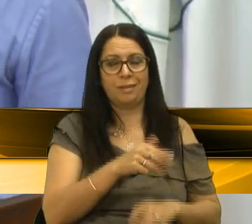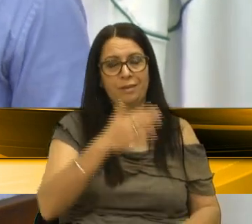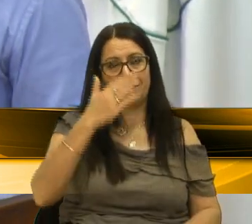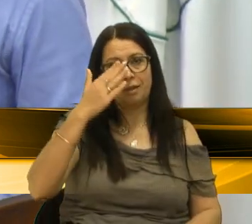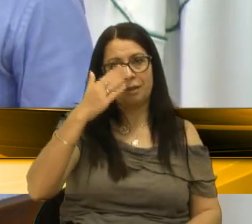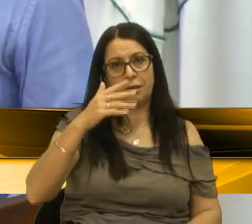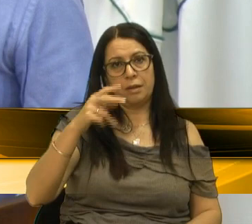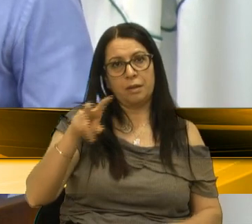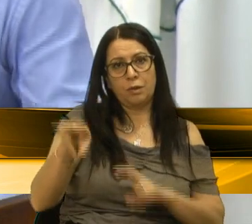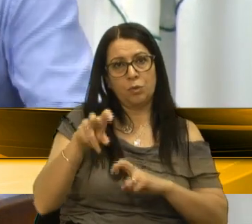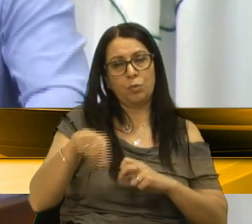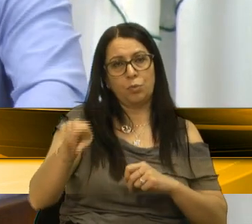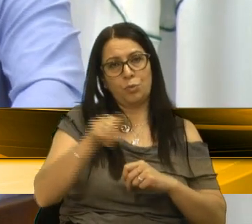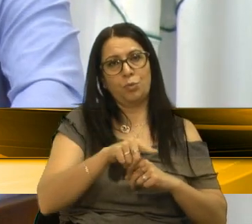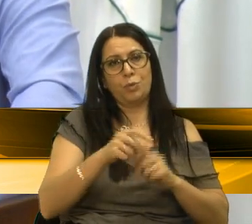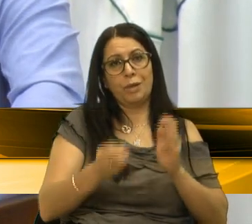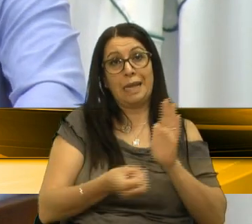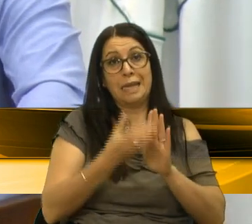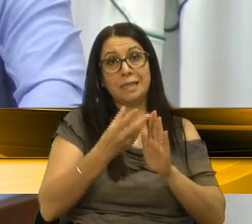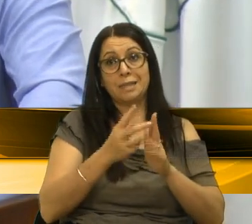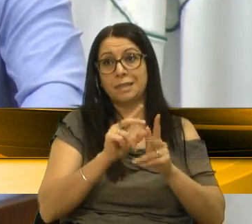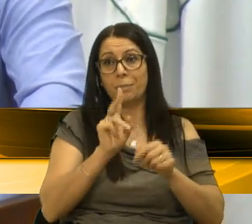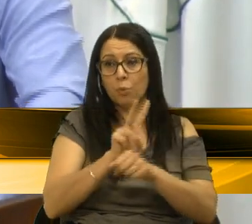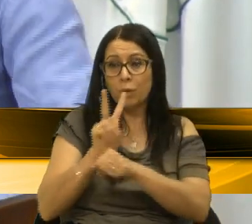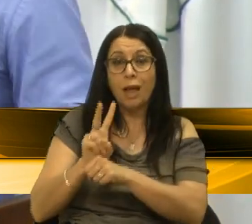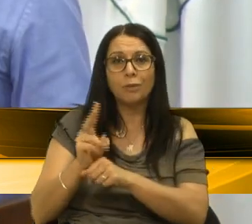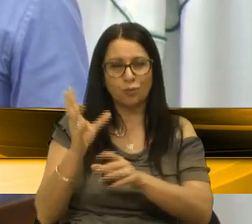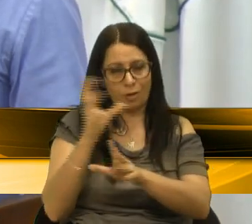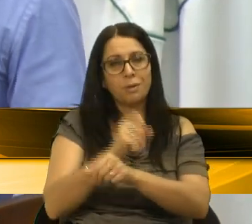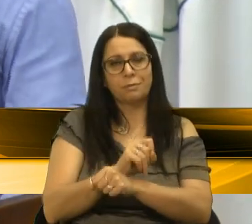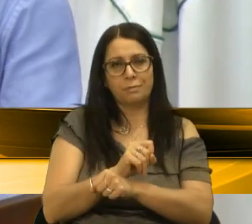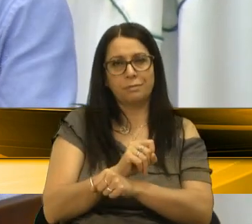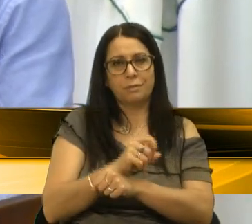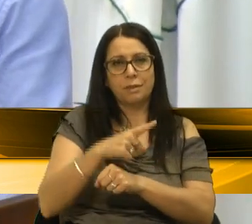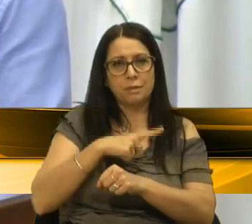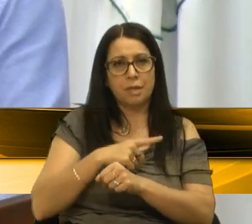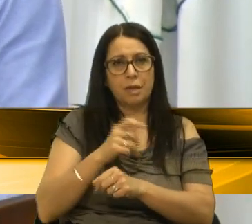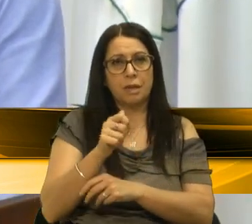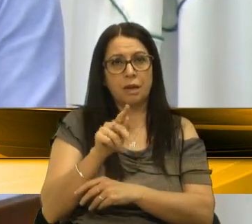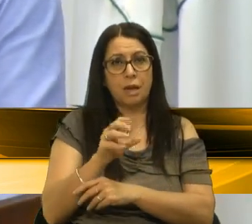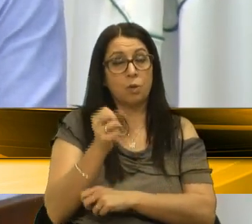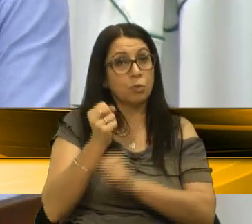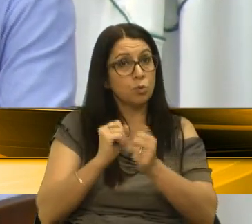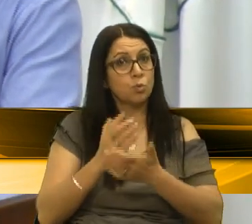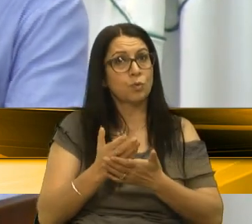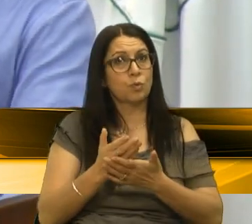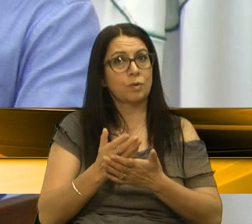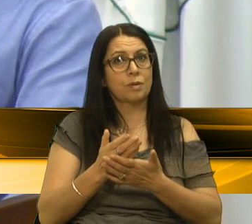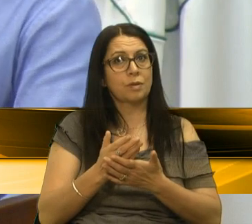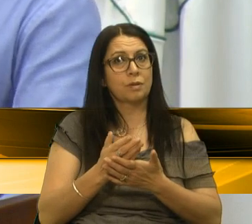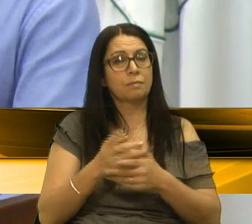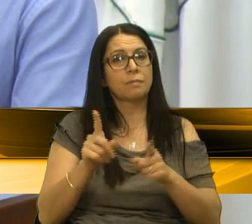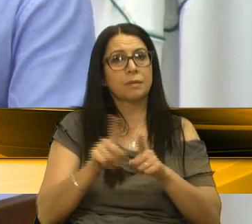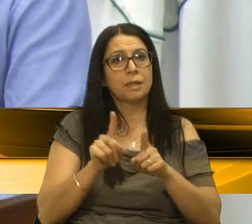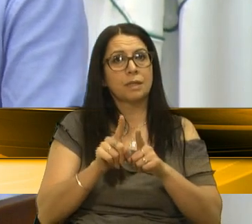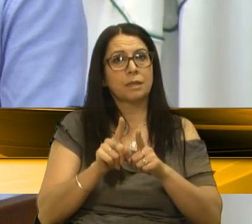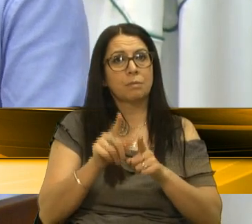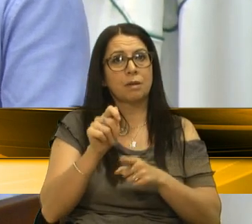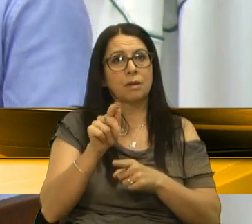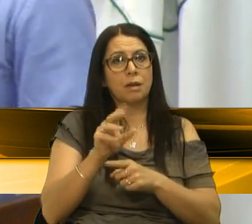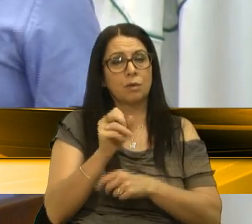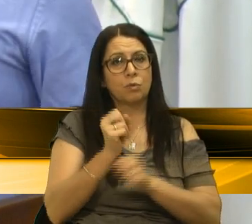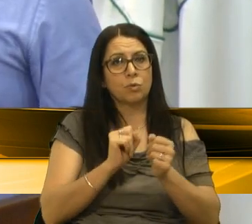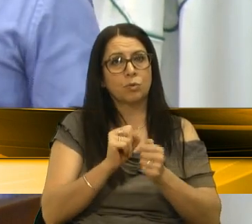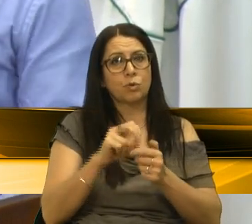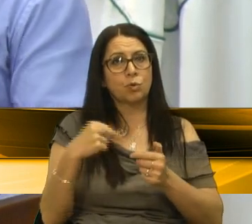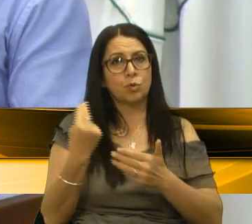agricultura como na criação de animais, que temos as nossas agroindústrias, há também as agroindústrias e os